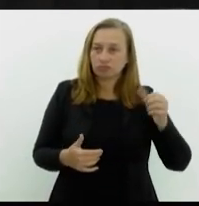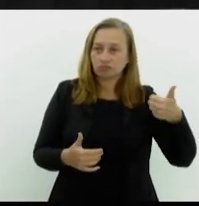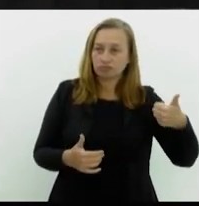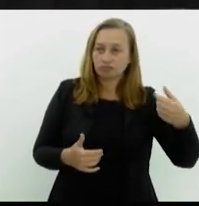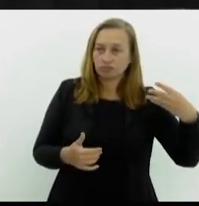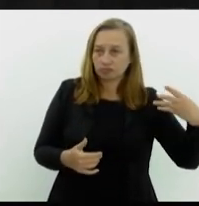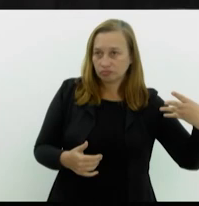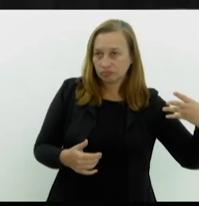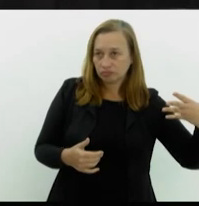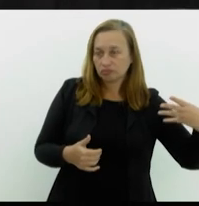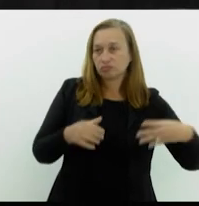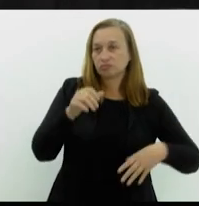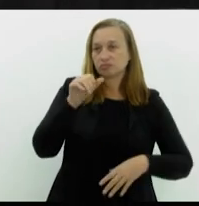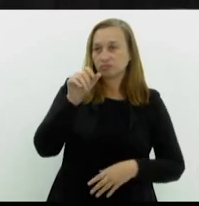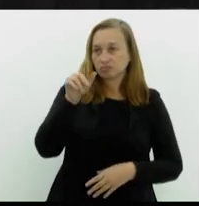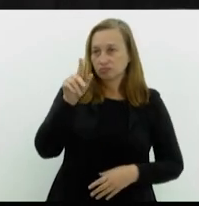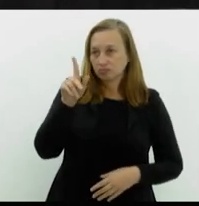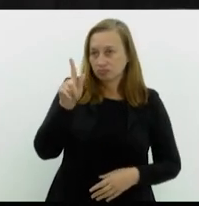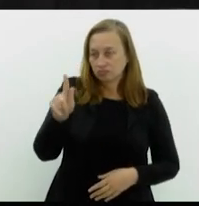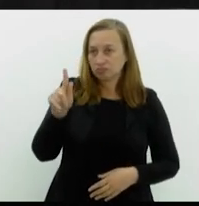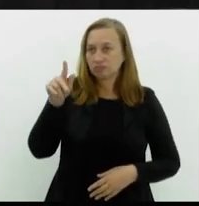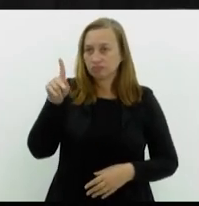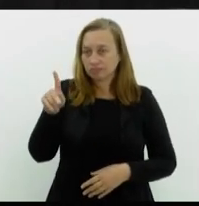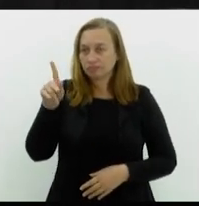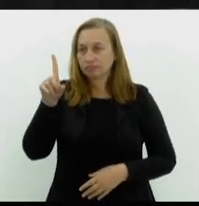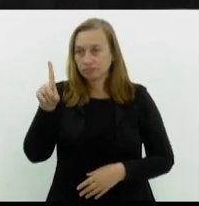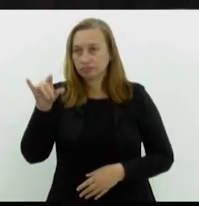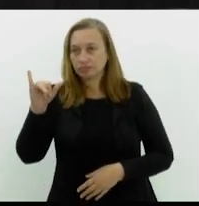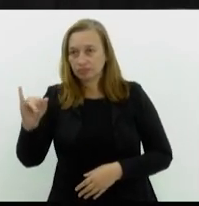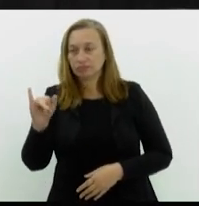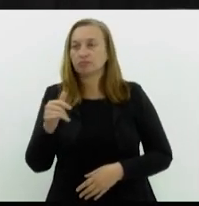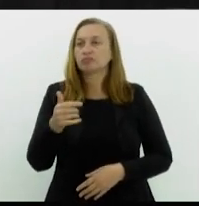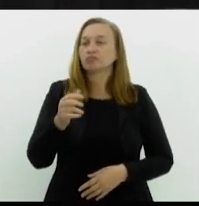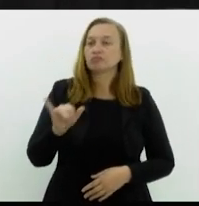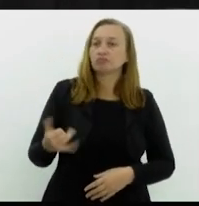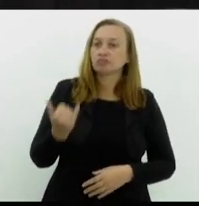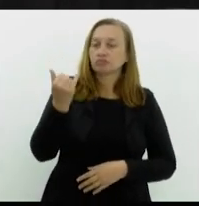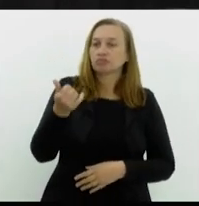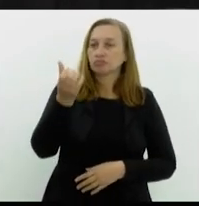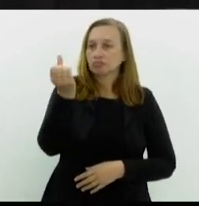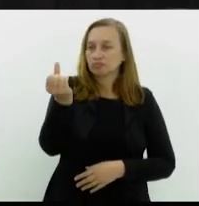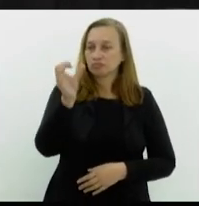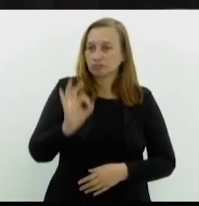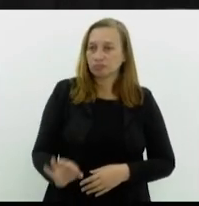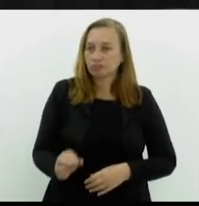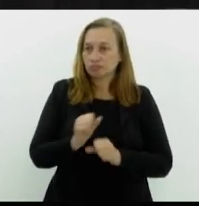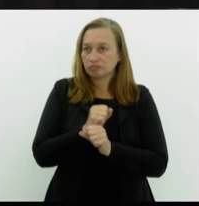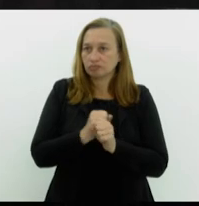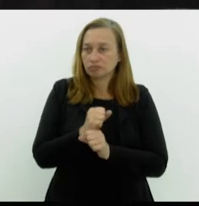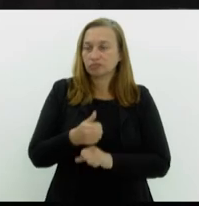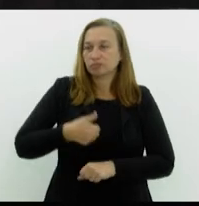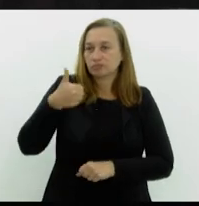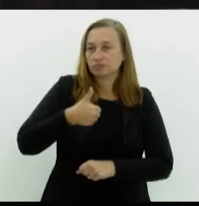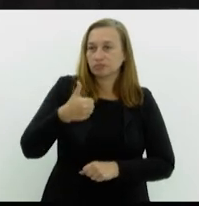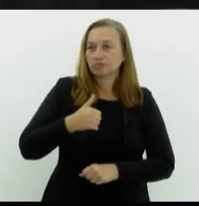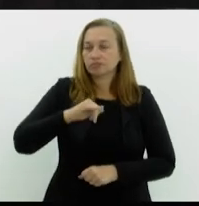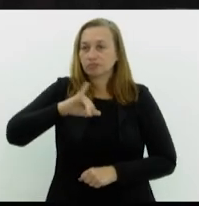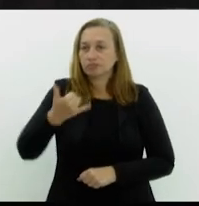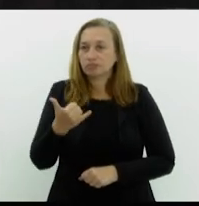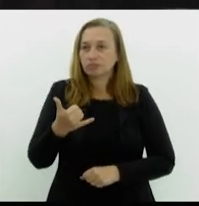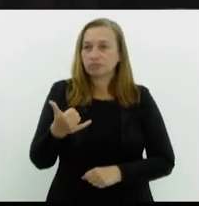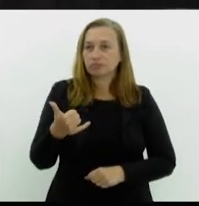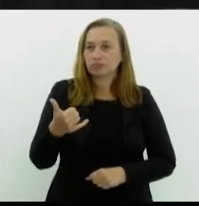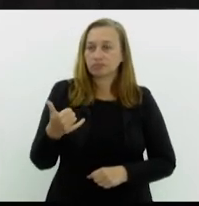IGPDI, acrescido de juros reais de 6% ao ano. E de 1º de janeiro de 13 para